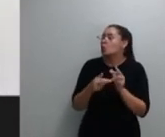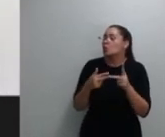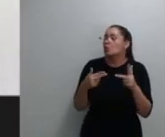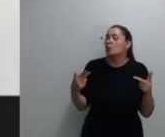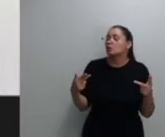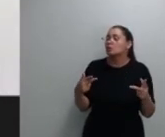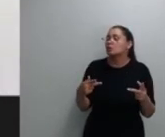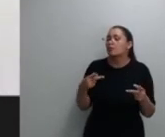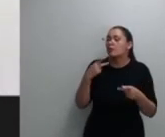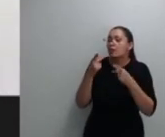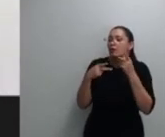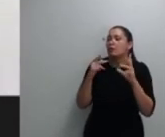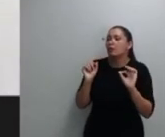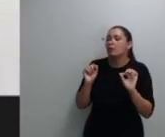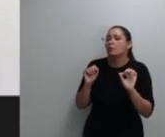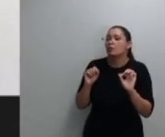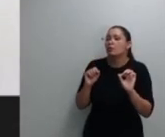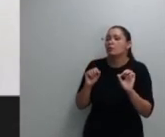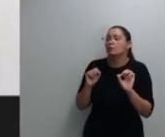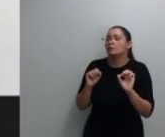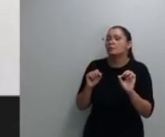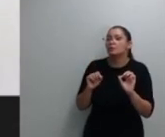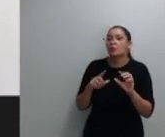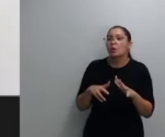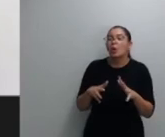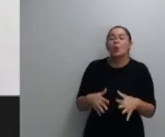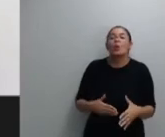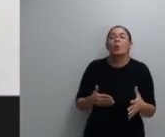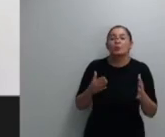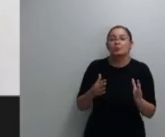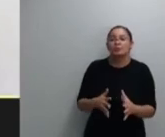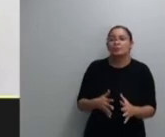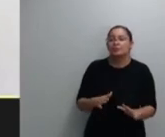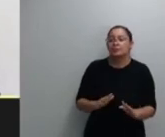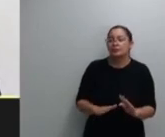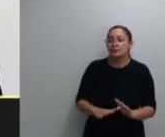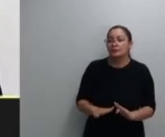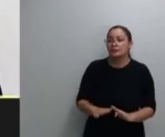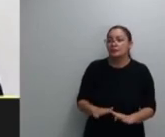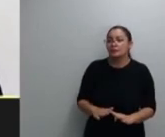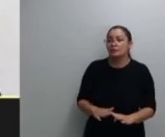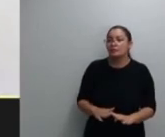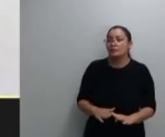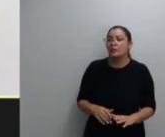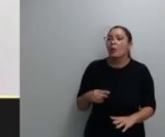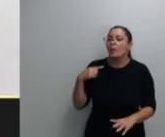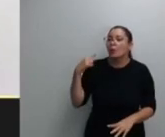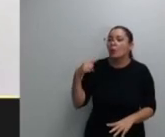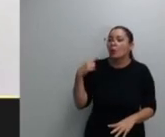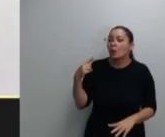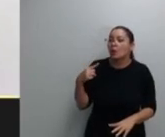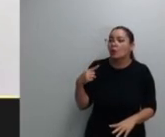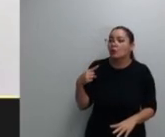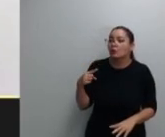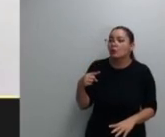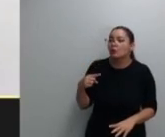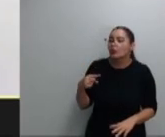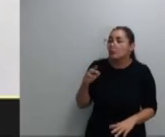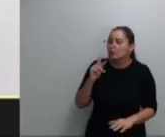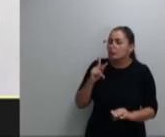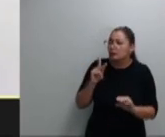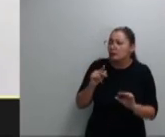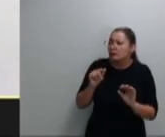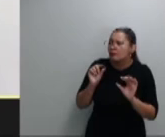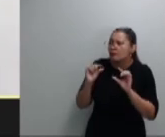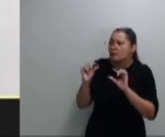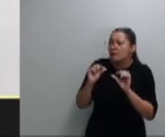a fazer não havendo então eu proclamo o resultado pois não doutor Rafael eu poderia só fazer um